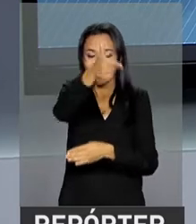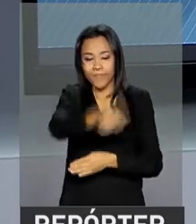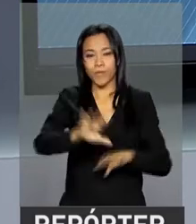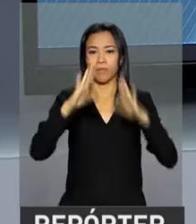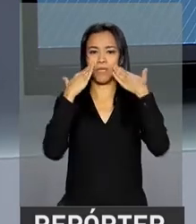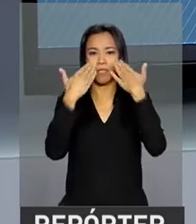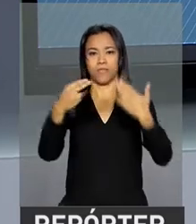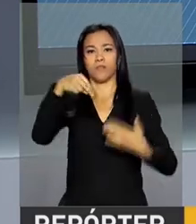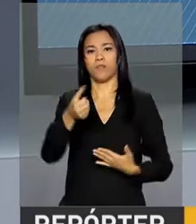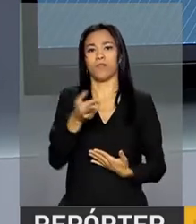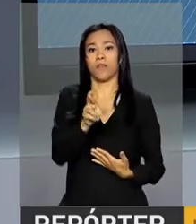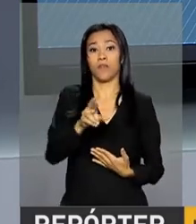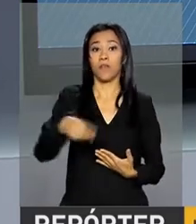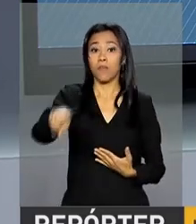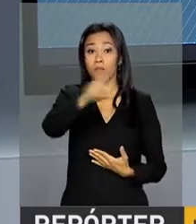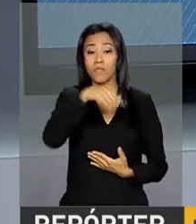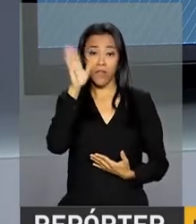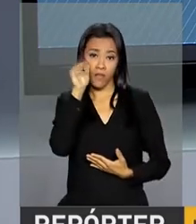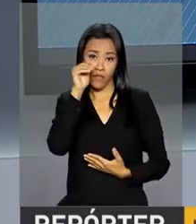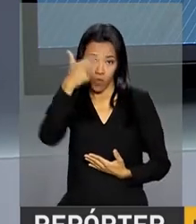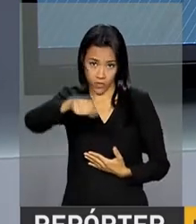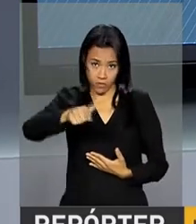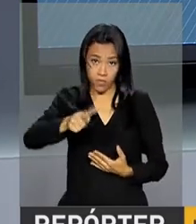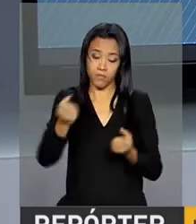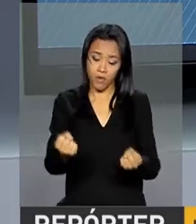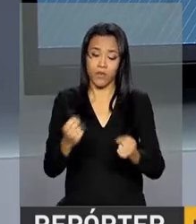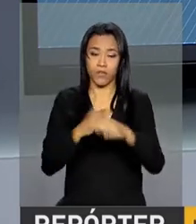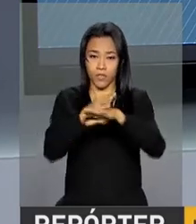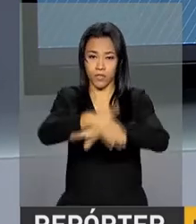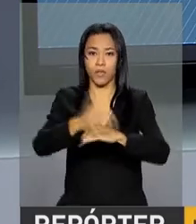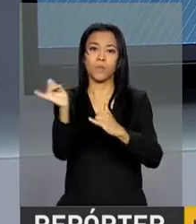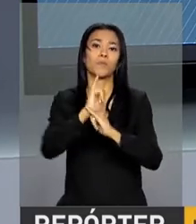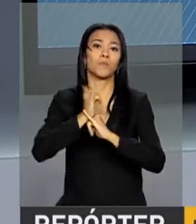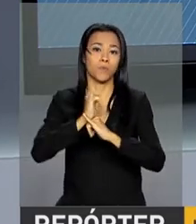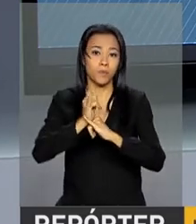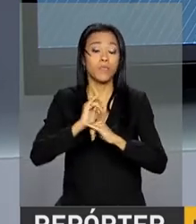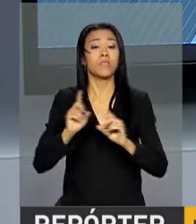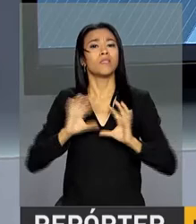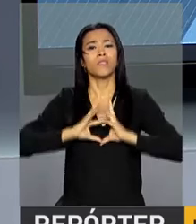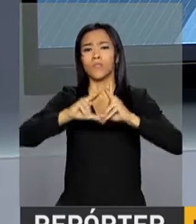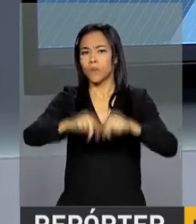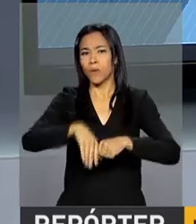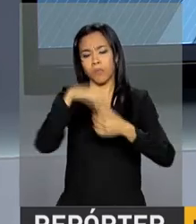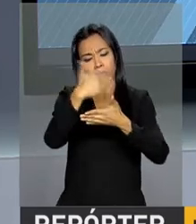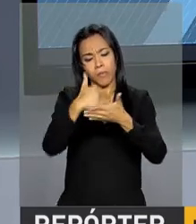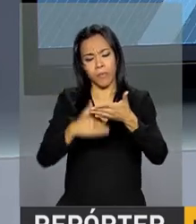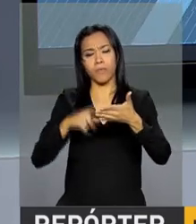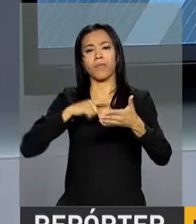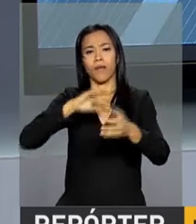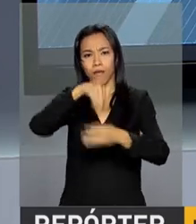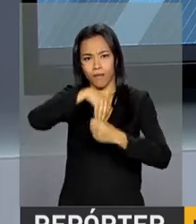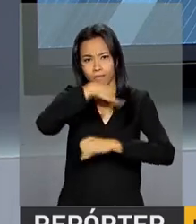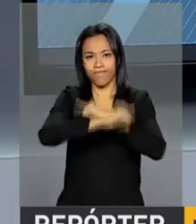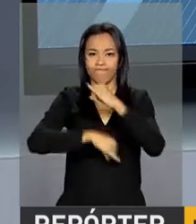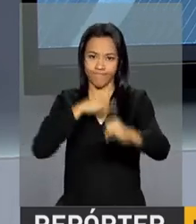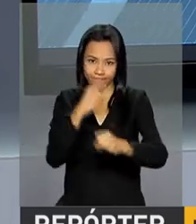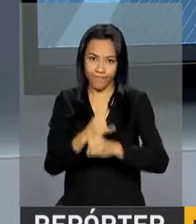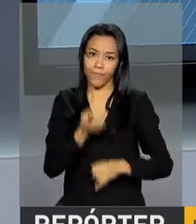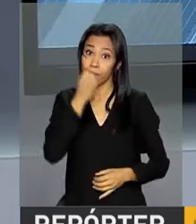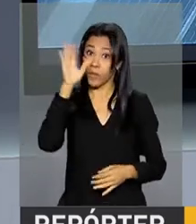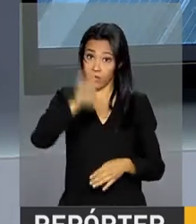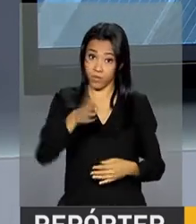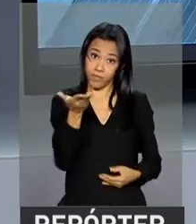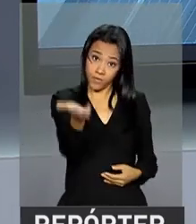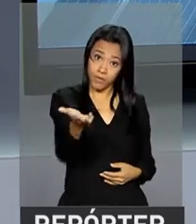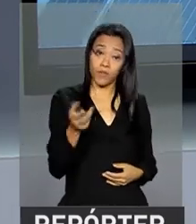repórter nbr para rever as reportagens basta acessar o youtube e toda a nossa programação também está na internet boa